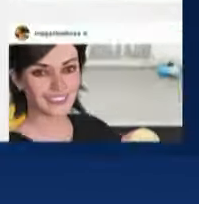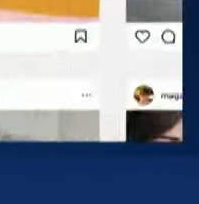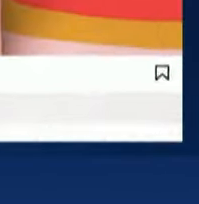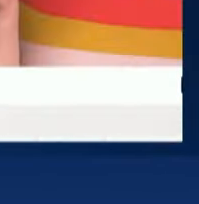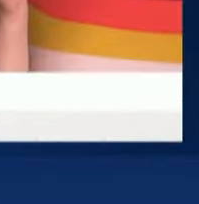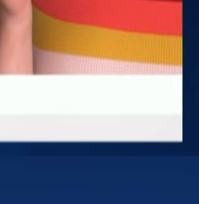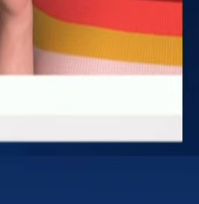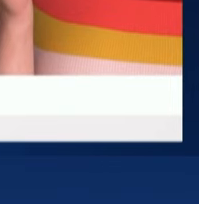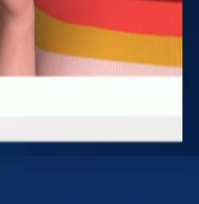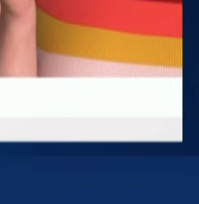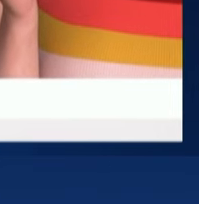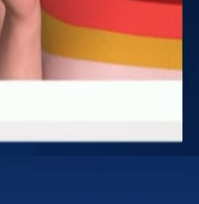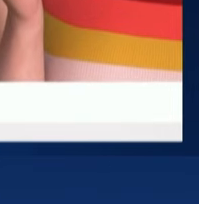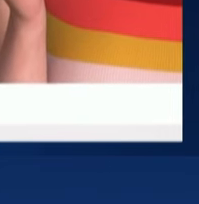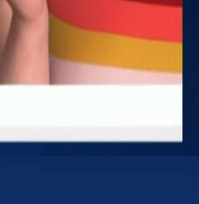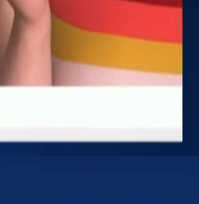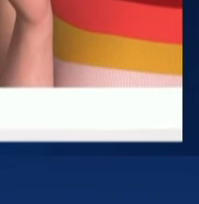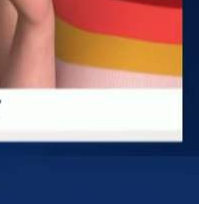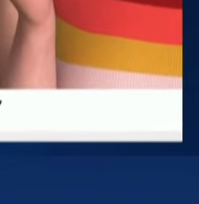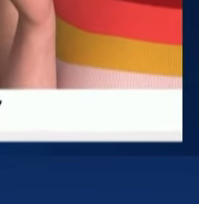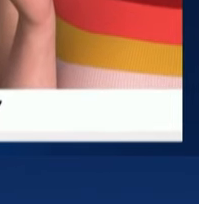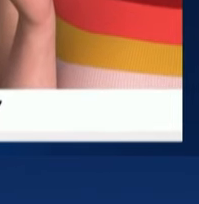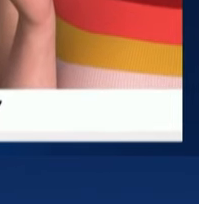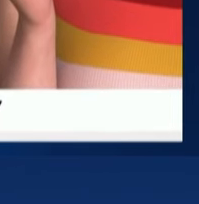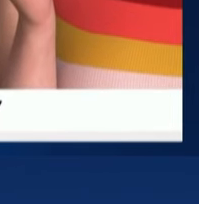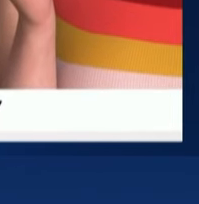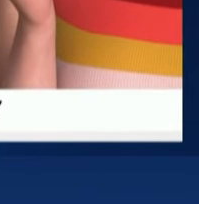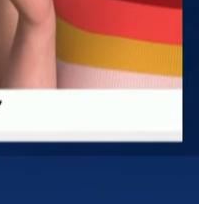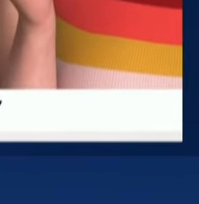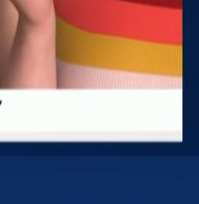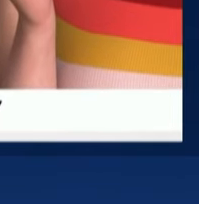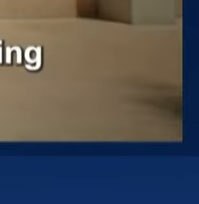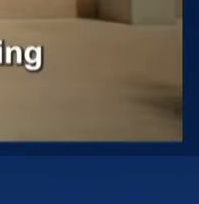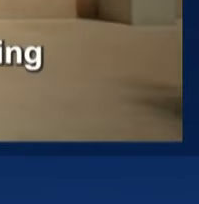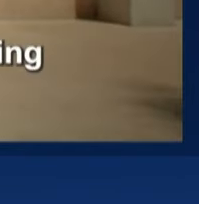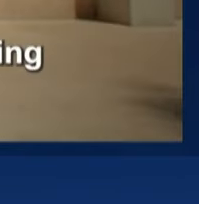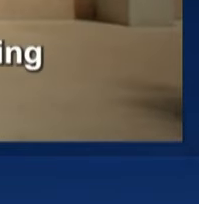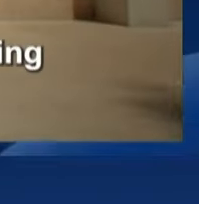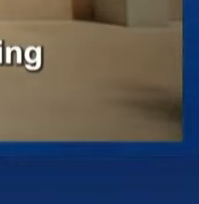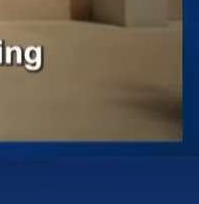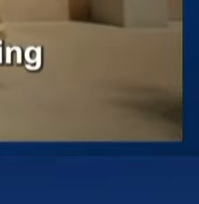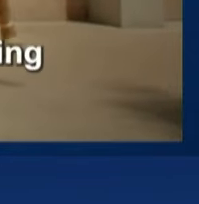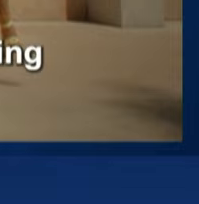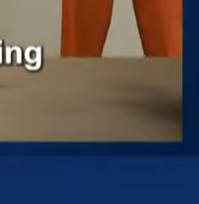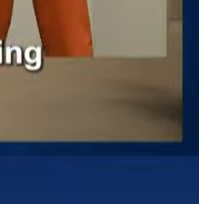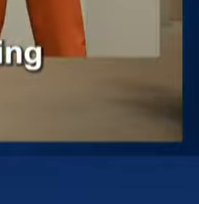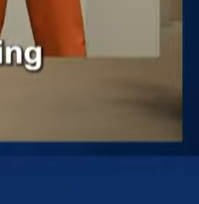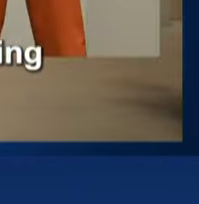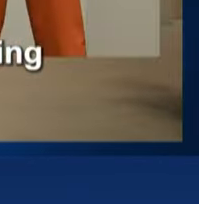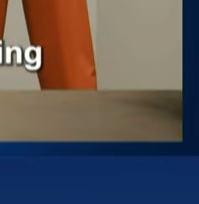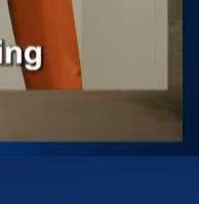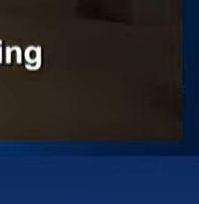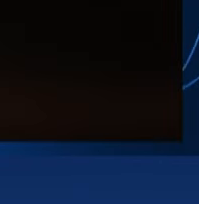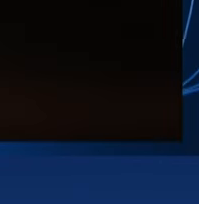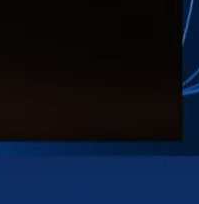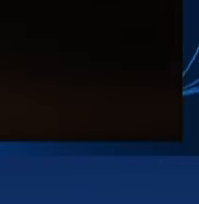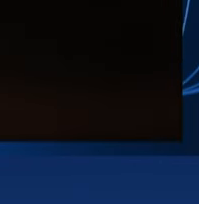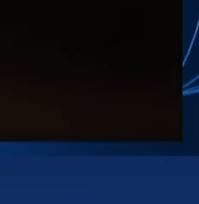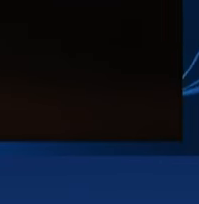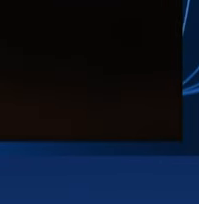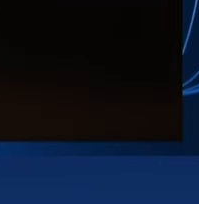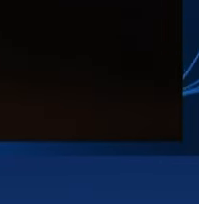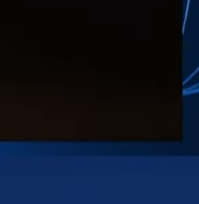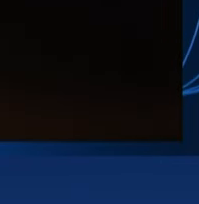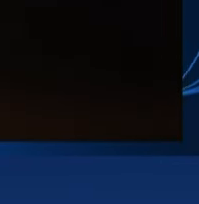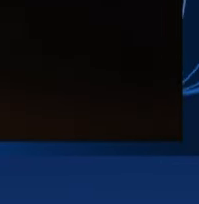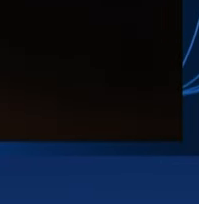virtual a ser desenhada pelo ilustrador oficial da Red Bull Ela roubou a cena no mundo Fashion a virar